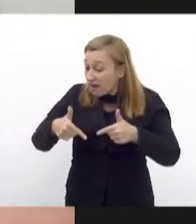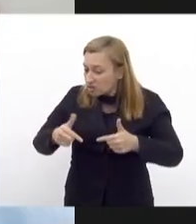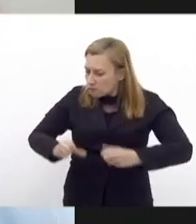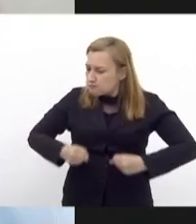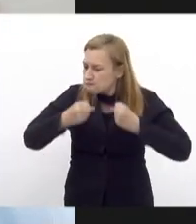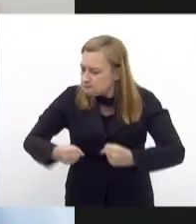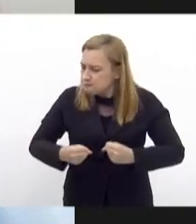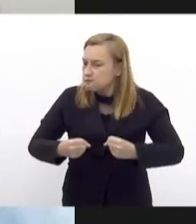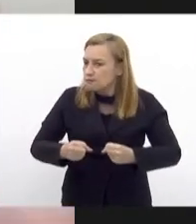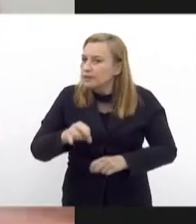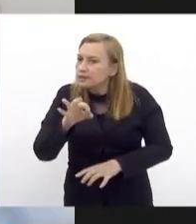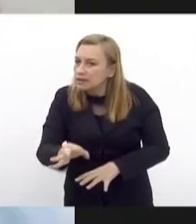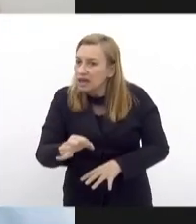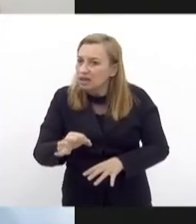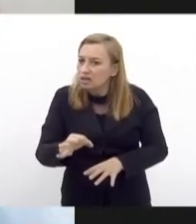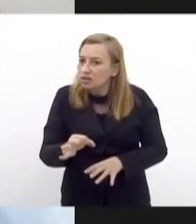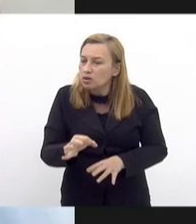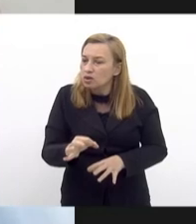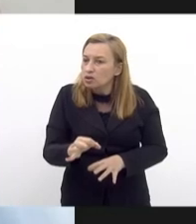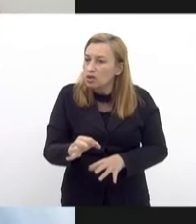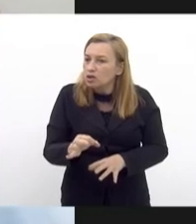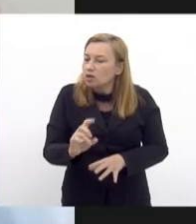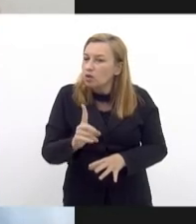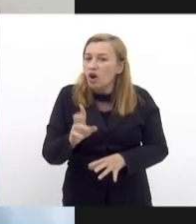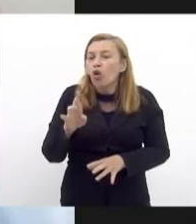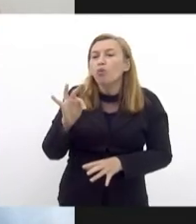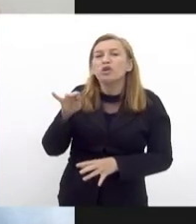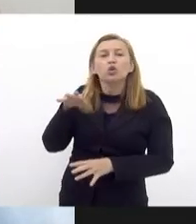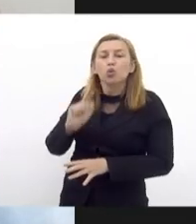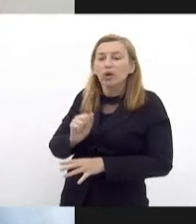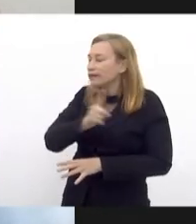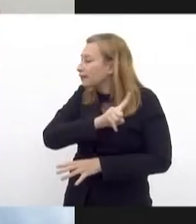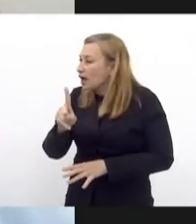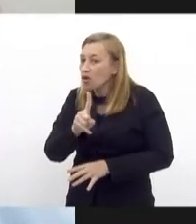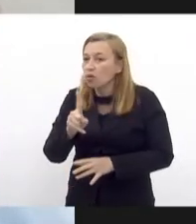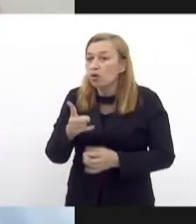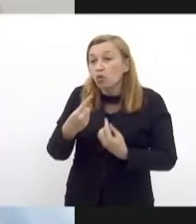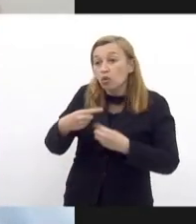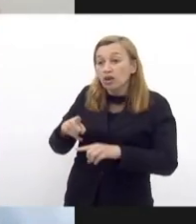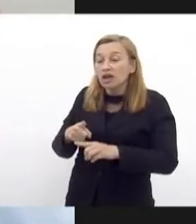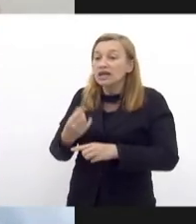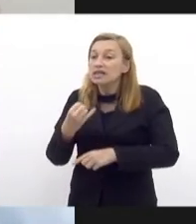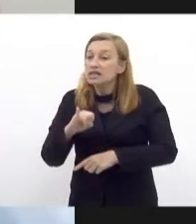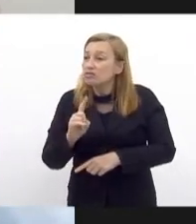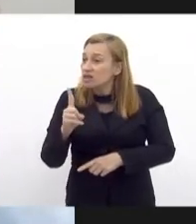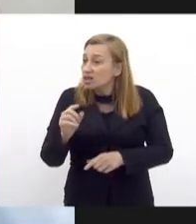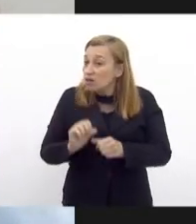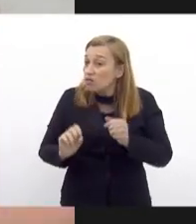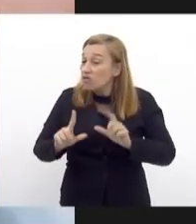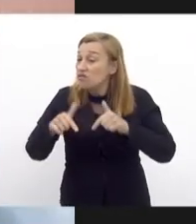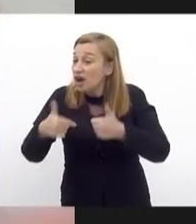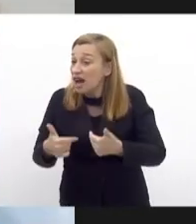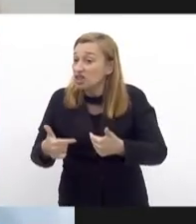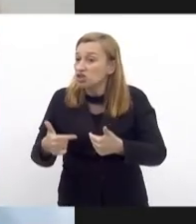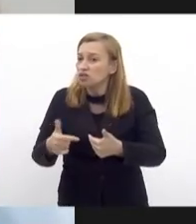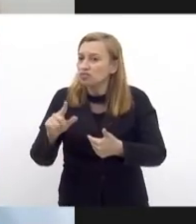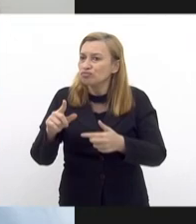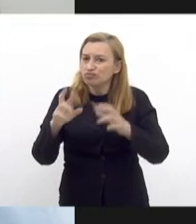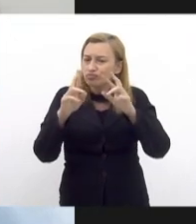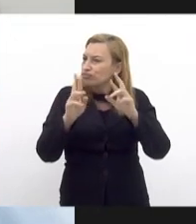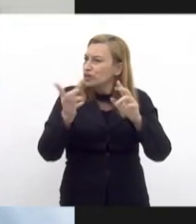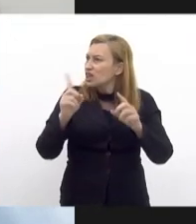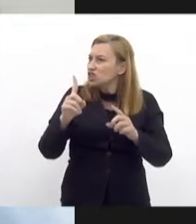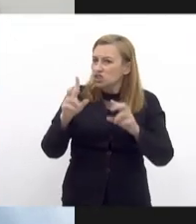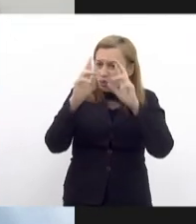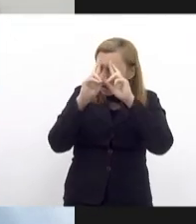firme, concreta, isso não é ruptura. Ao contrário, se você não faz dessa maneira, você não tem respeito. E